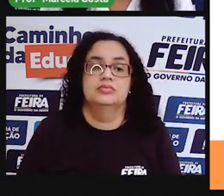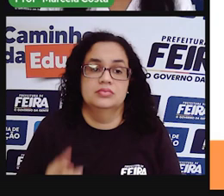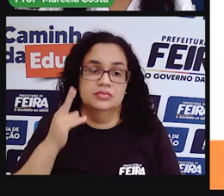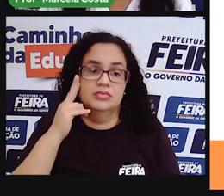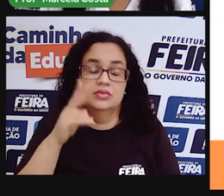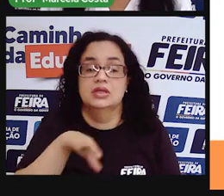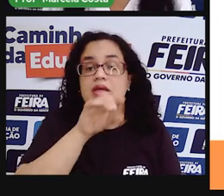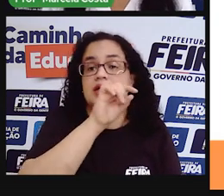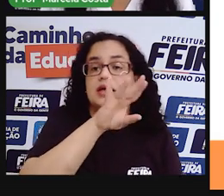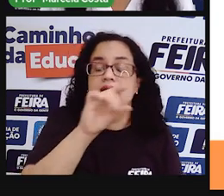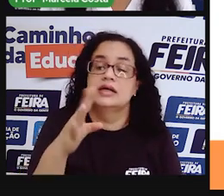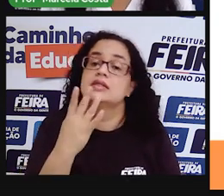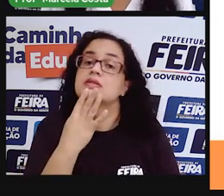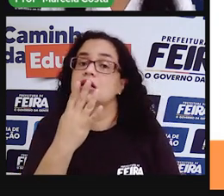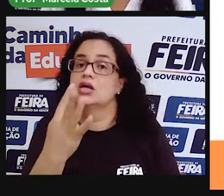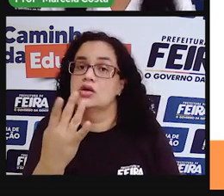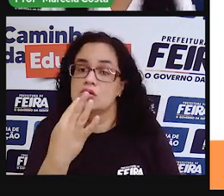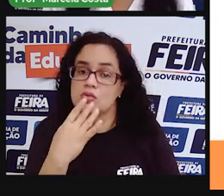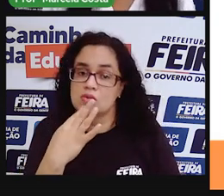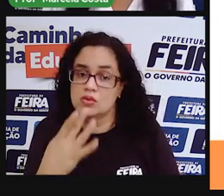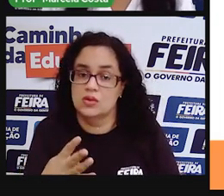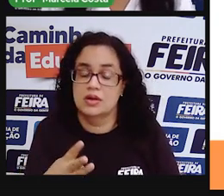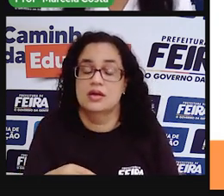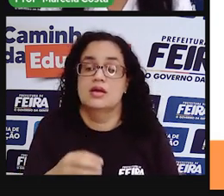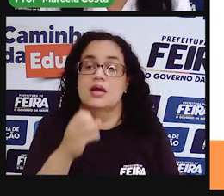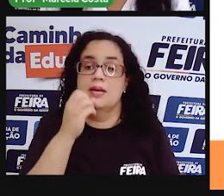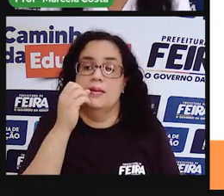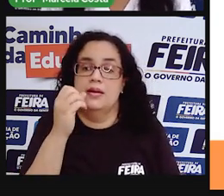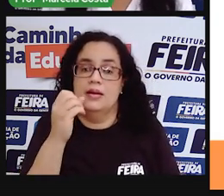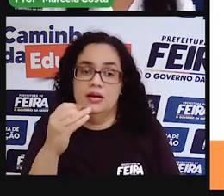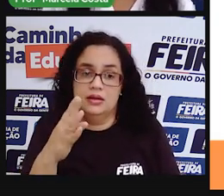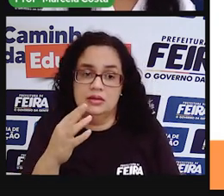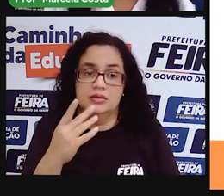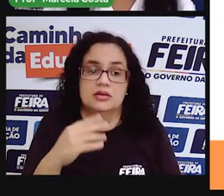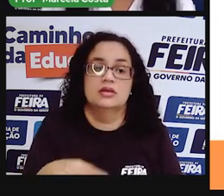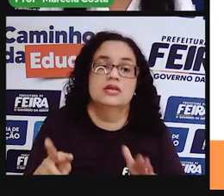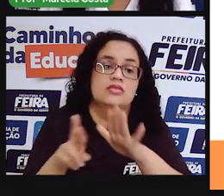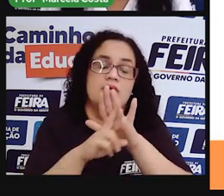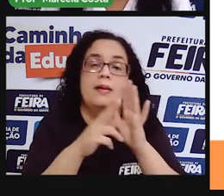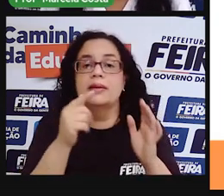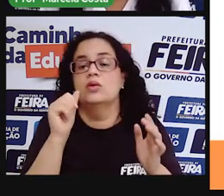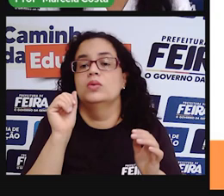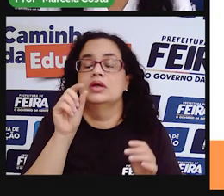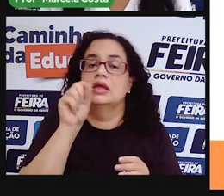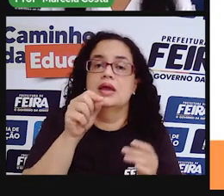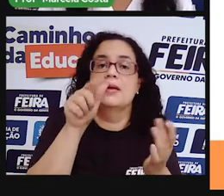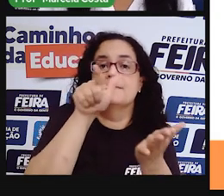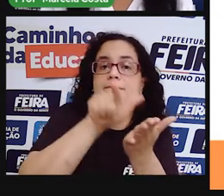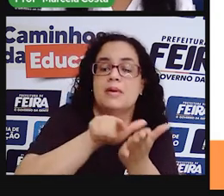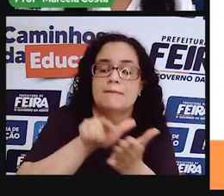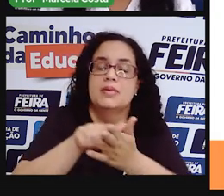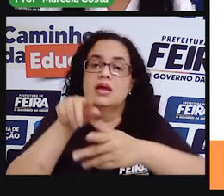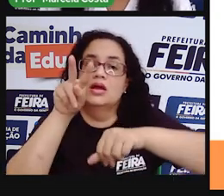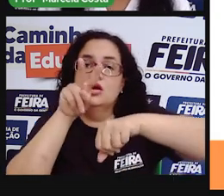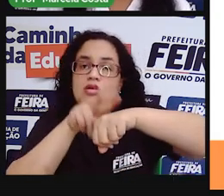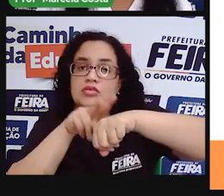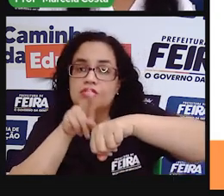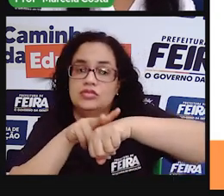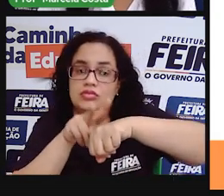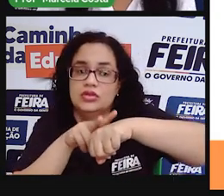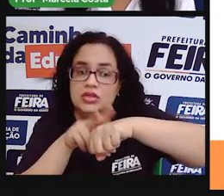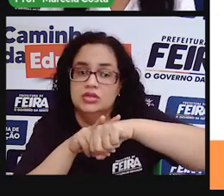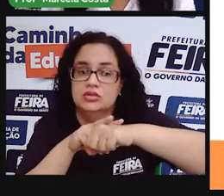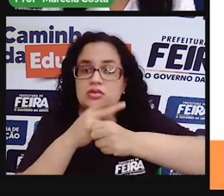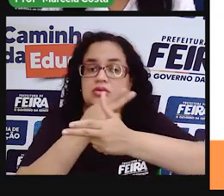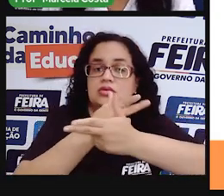cada cor representa um material que vai ser reciclável, seja papel, vidro, tá? Esse assunto a gente pode